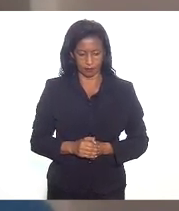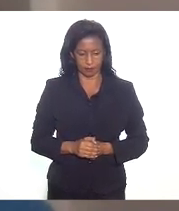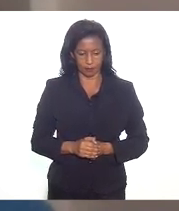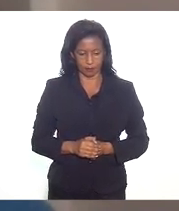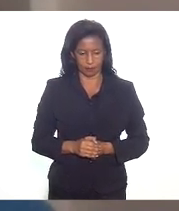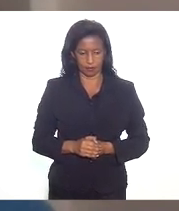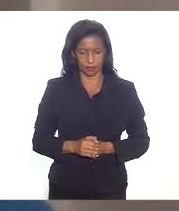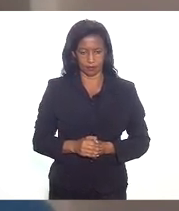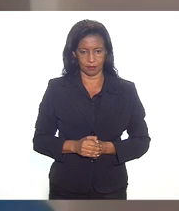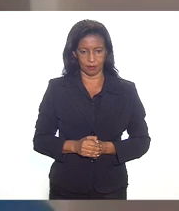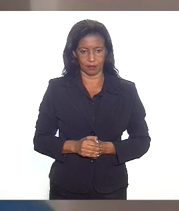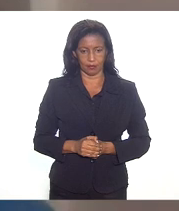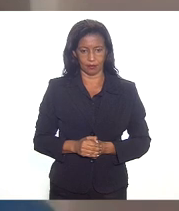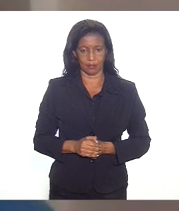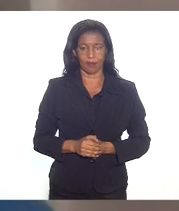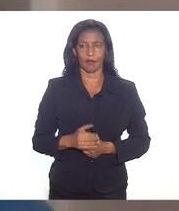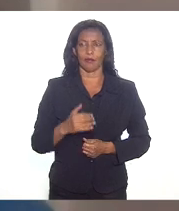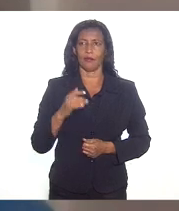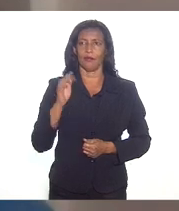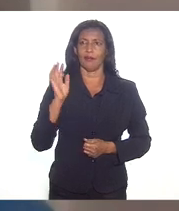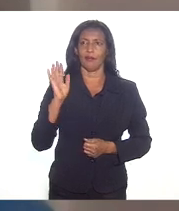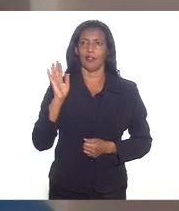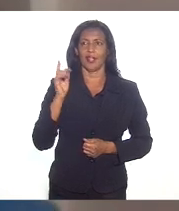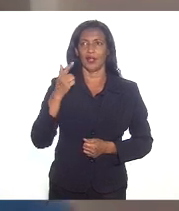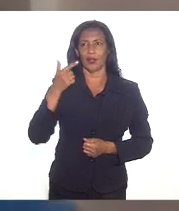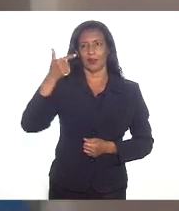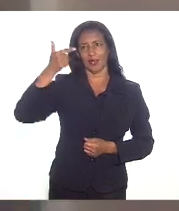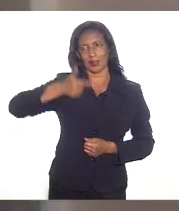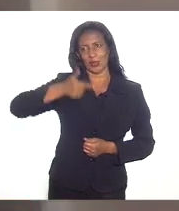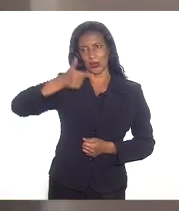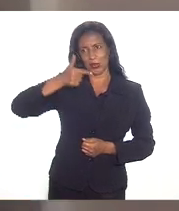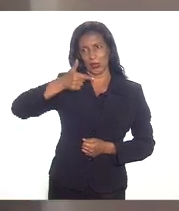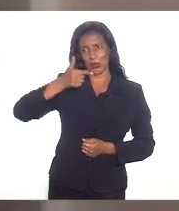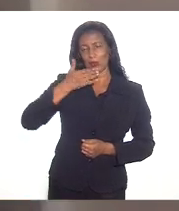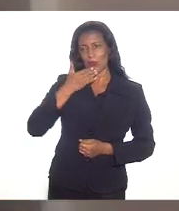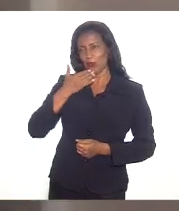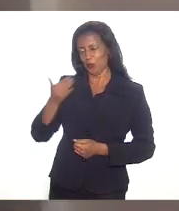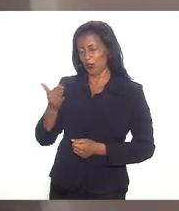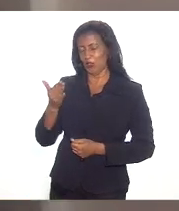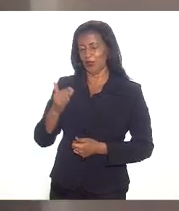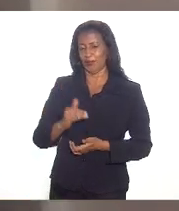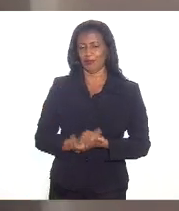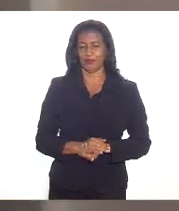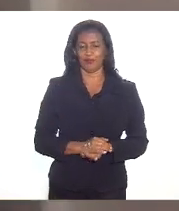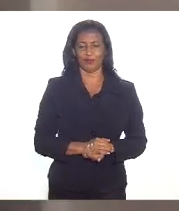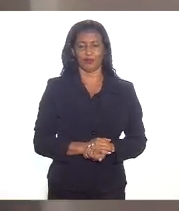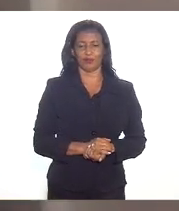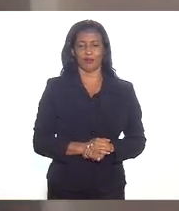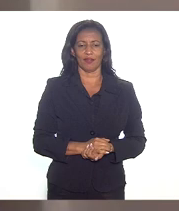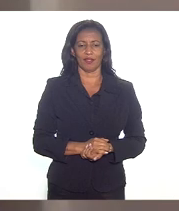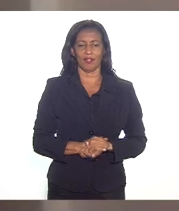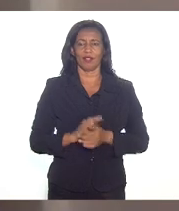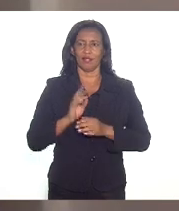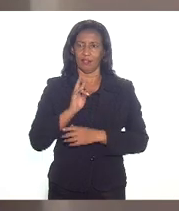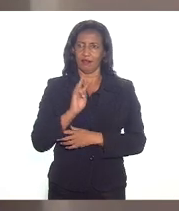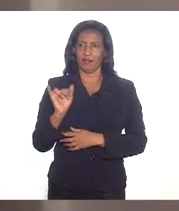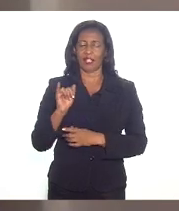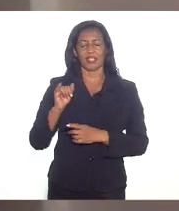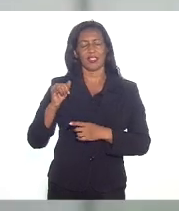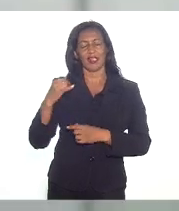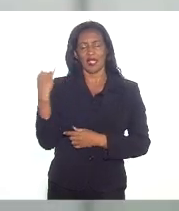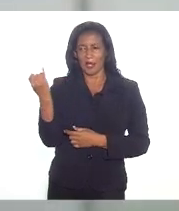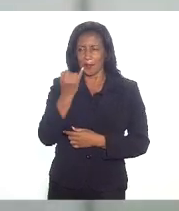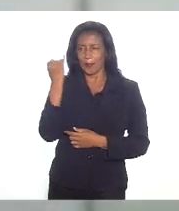fazer uma segunda sugestão. Pois não. Isso vai ser importante até para as discussões no regime de